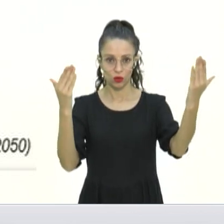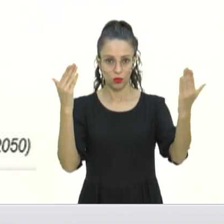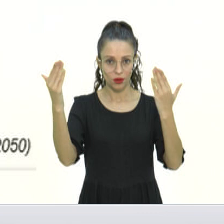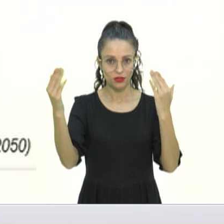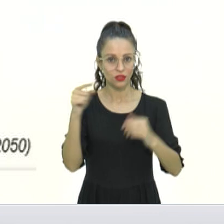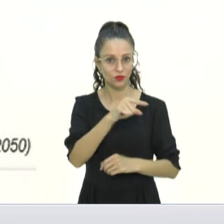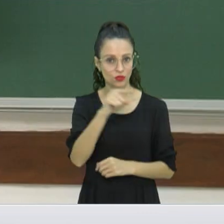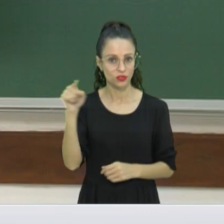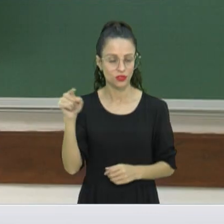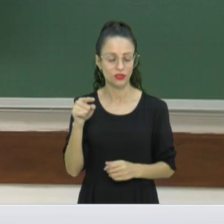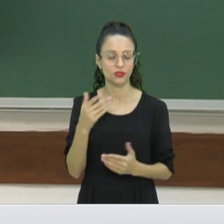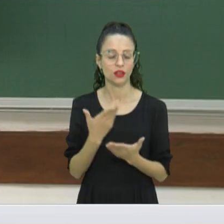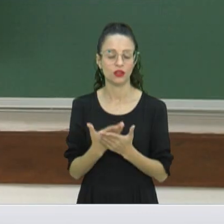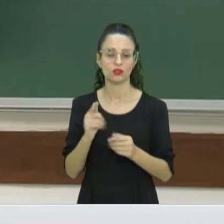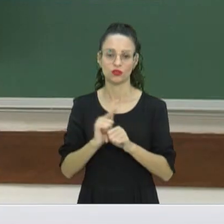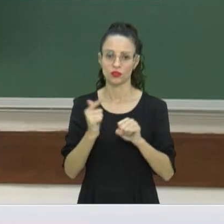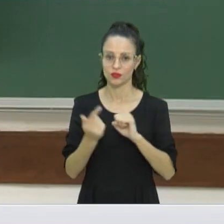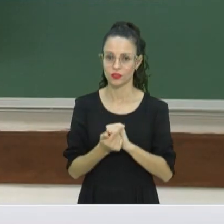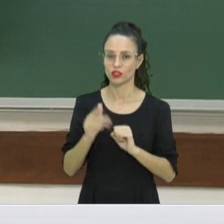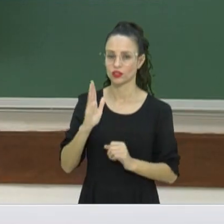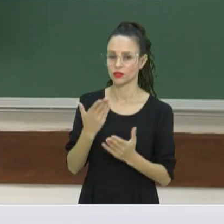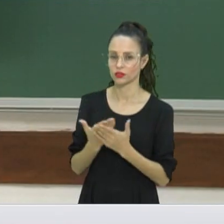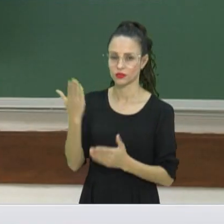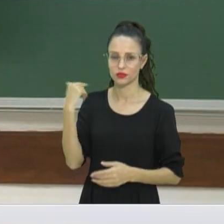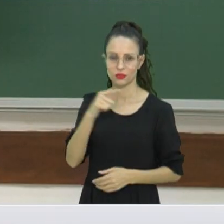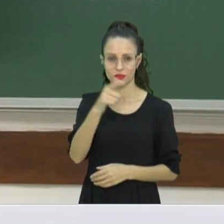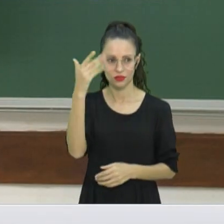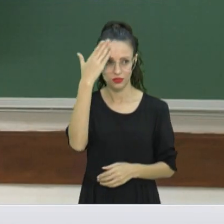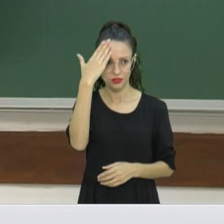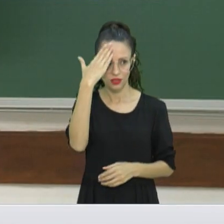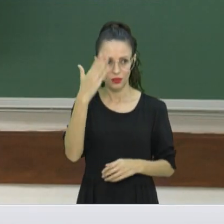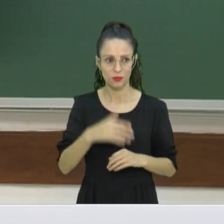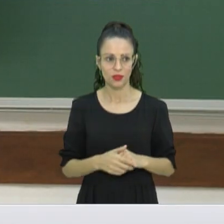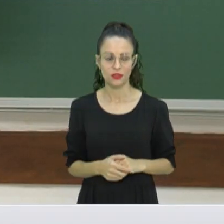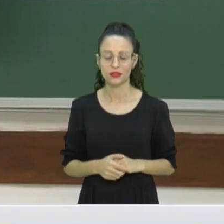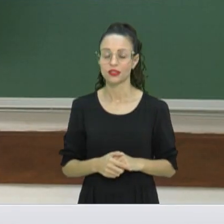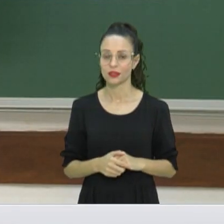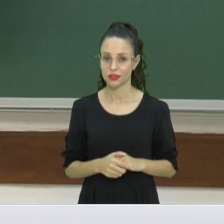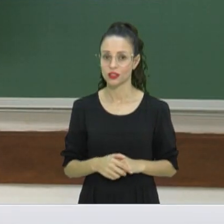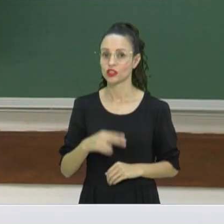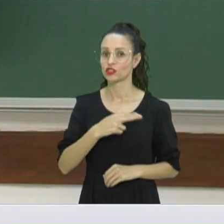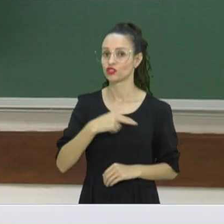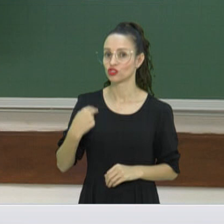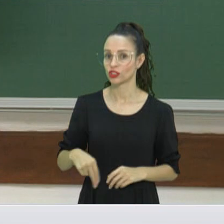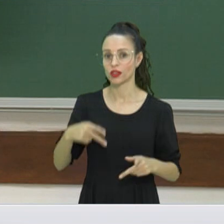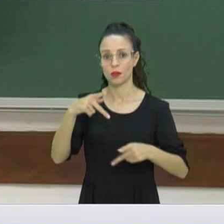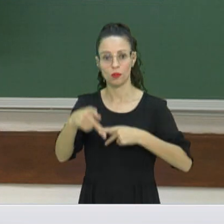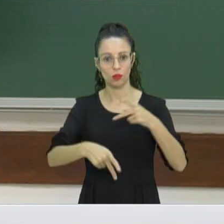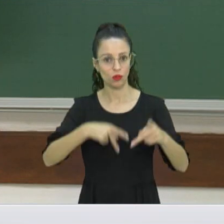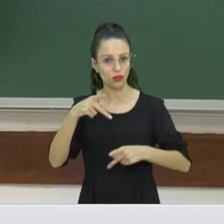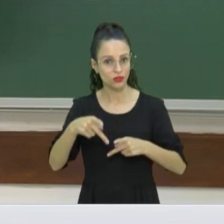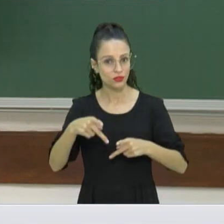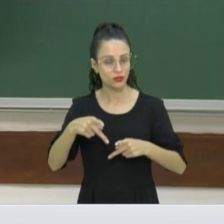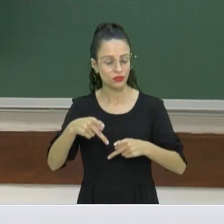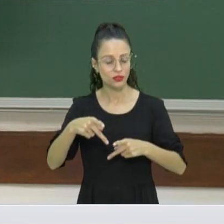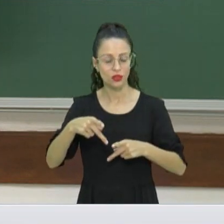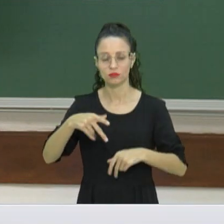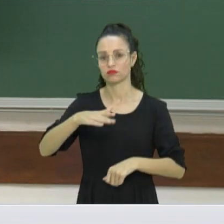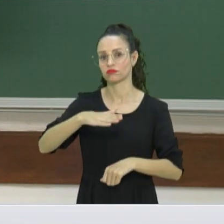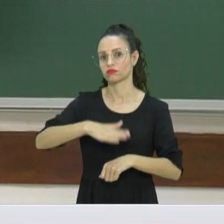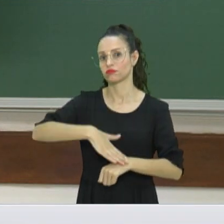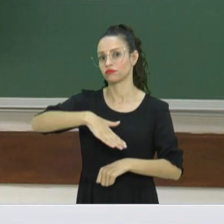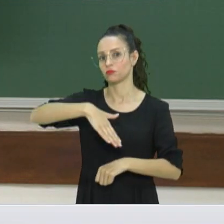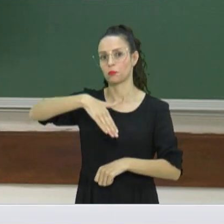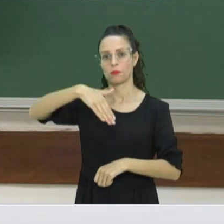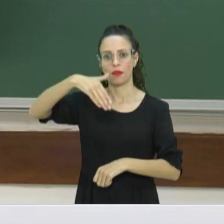comparação, e vocês nas aulas de geografia que vocês tiveram, vocês sabem disso. A população da China é